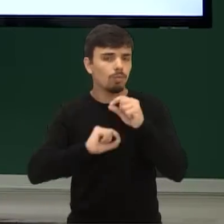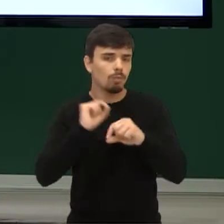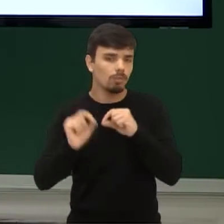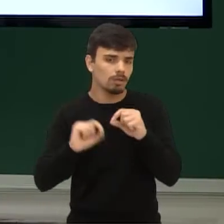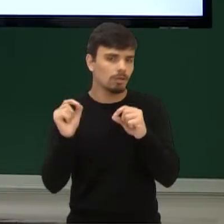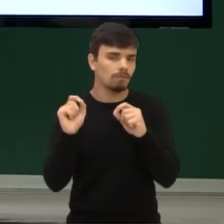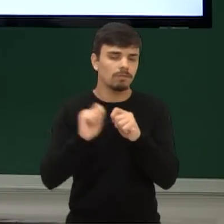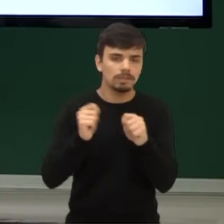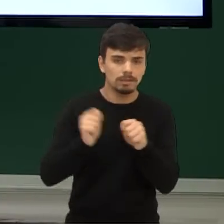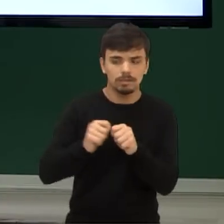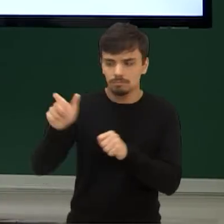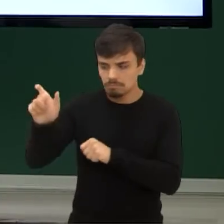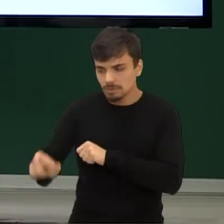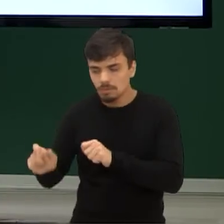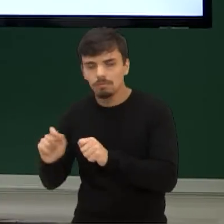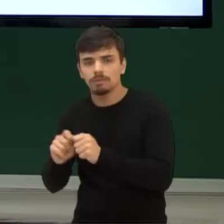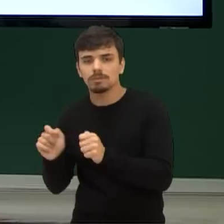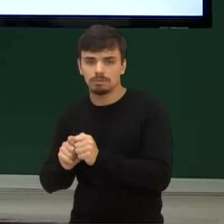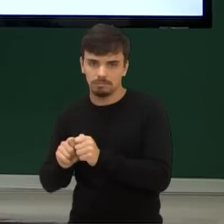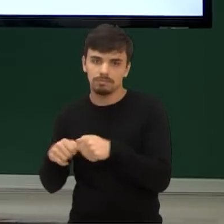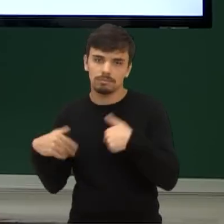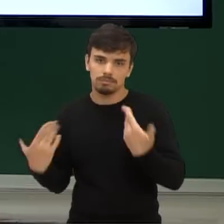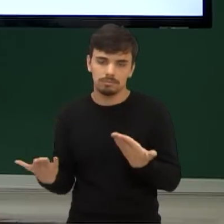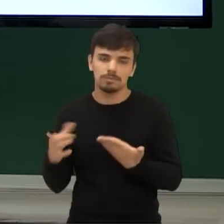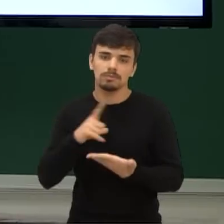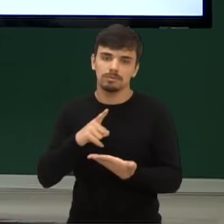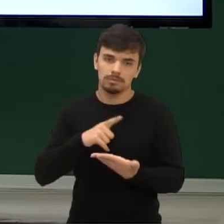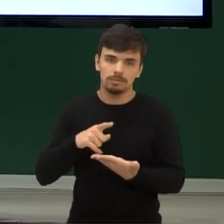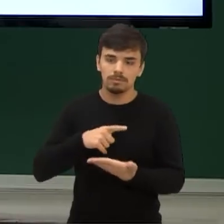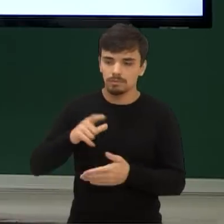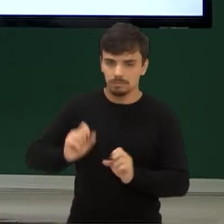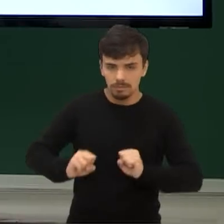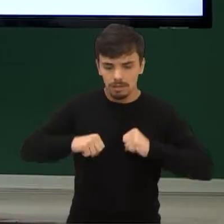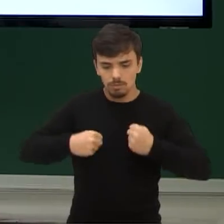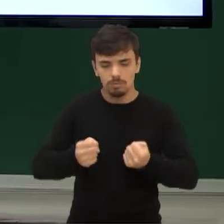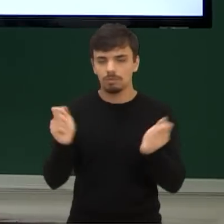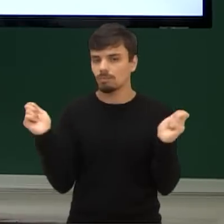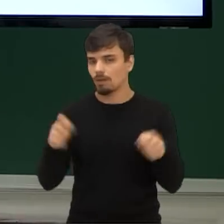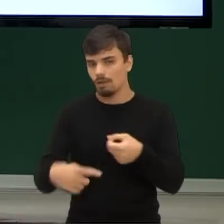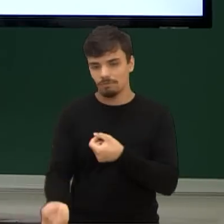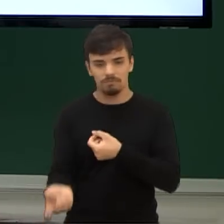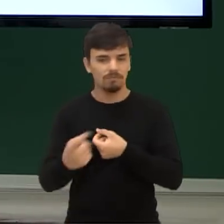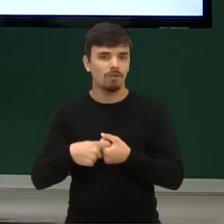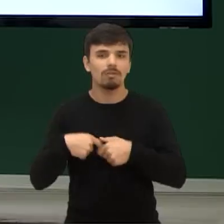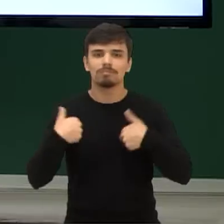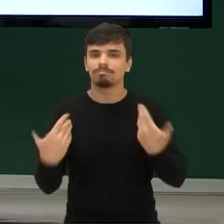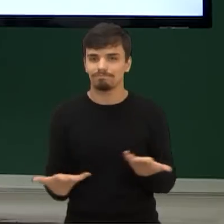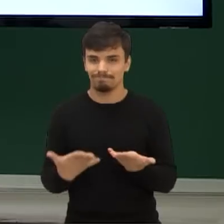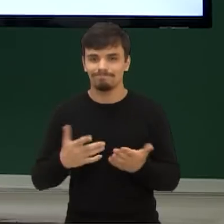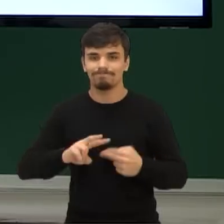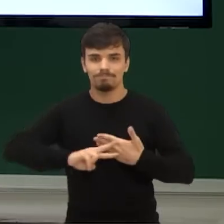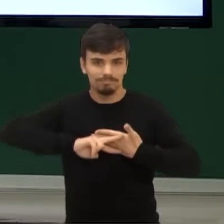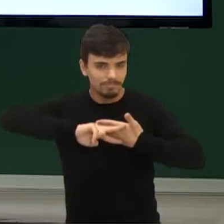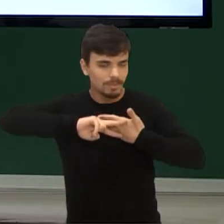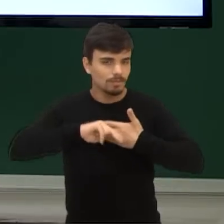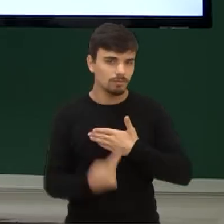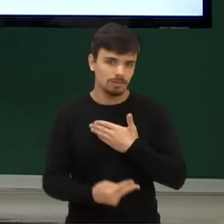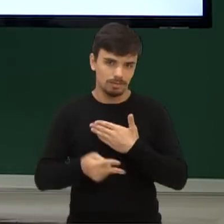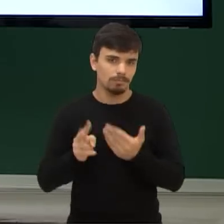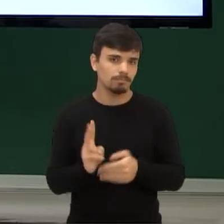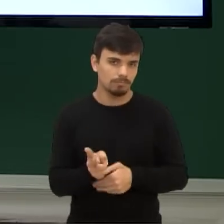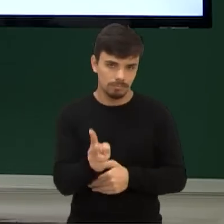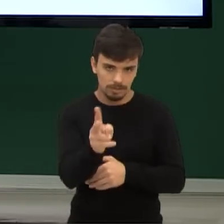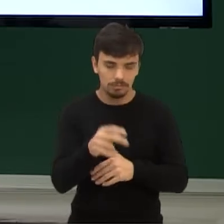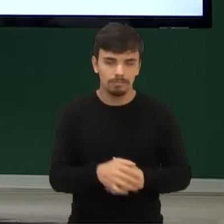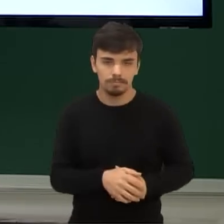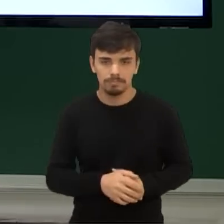com quem está fazendo, né? Porque tem atitudes que não tem volta, né? E as consequências podem ser para sempre,